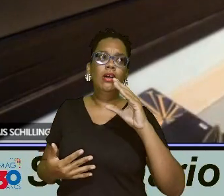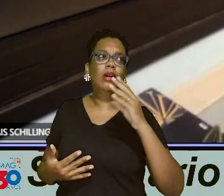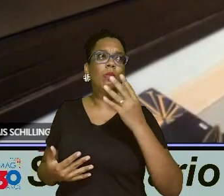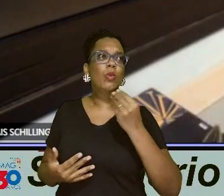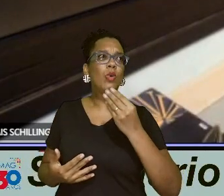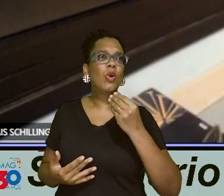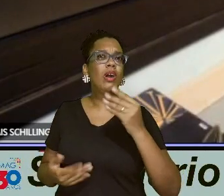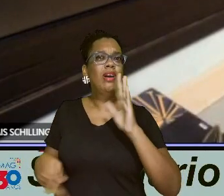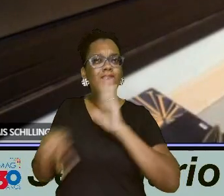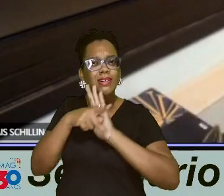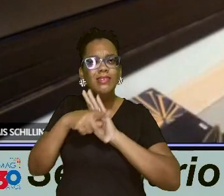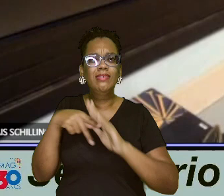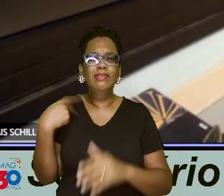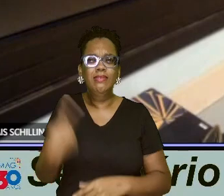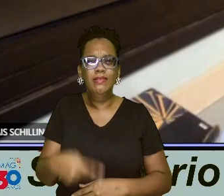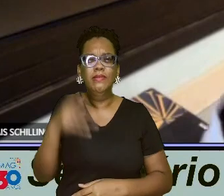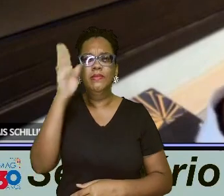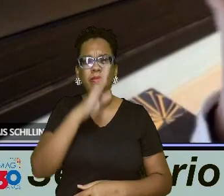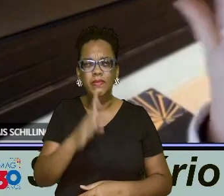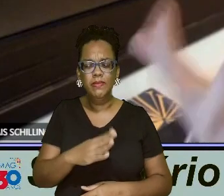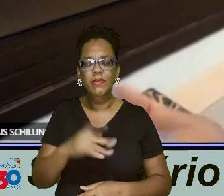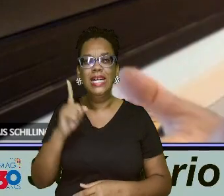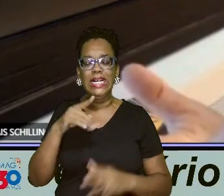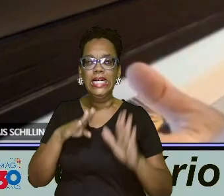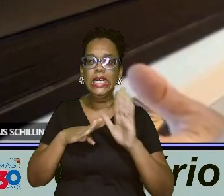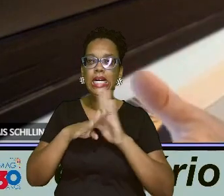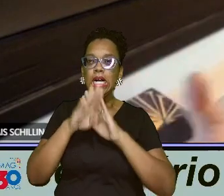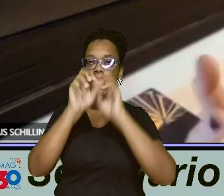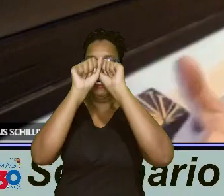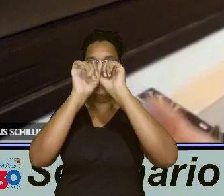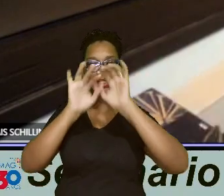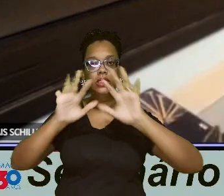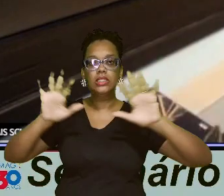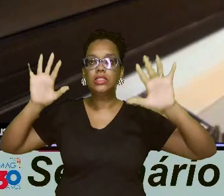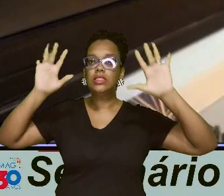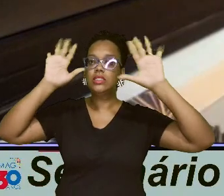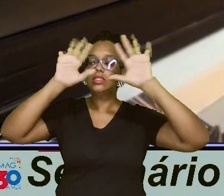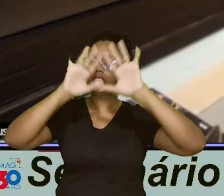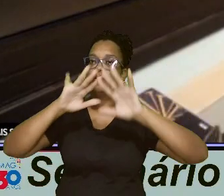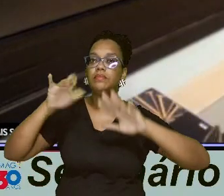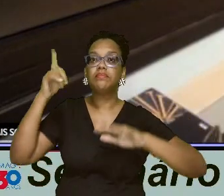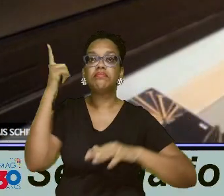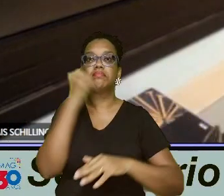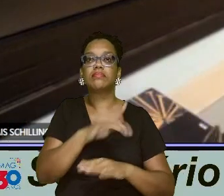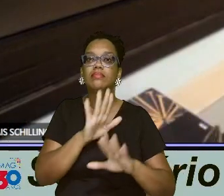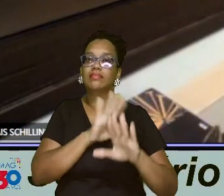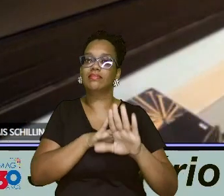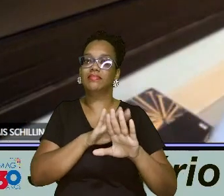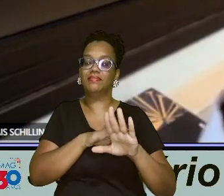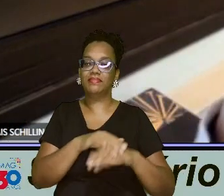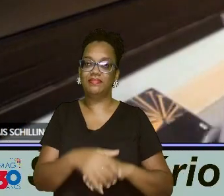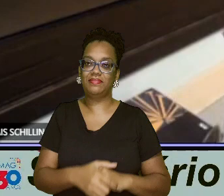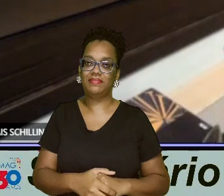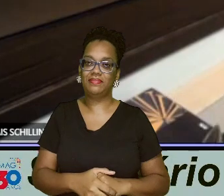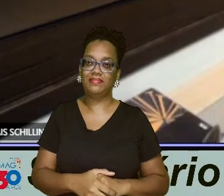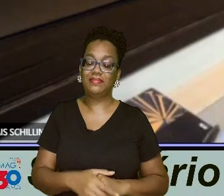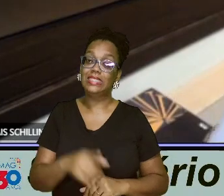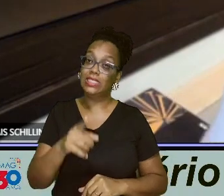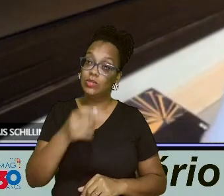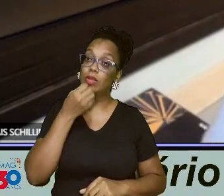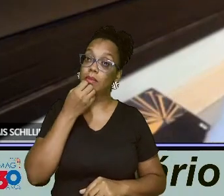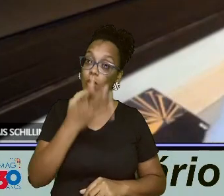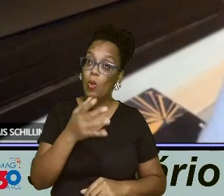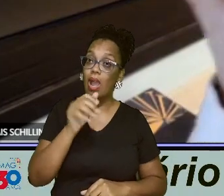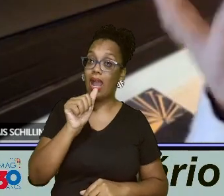muito nossa, é o grau de abstração que nós conseguimos obter através de um precedente. Isso é bom,